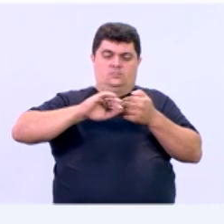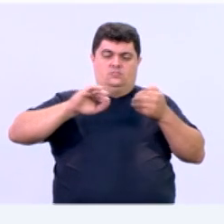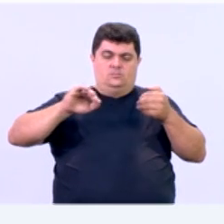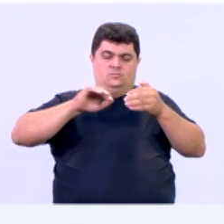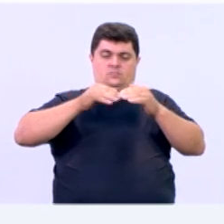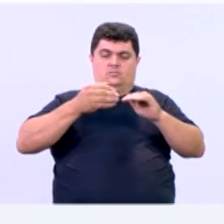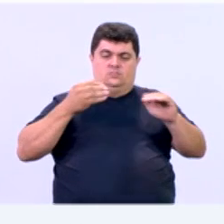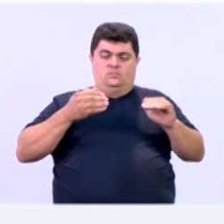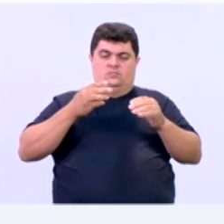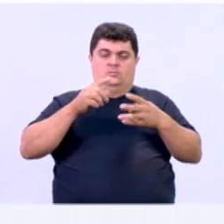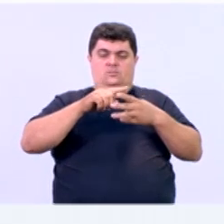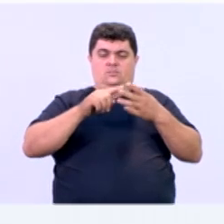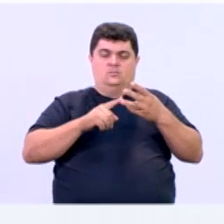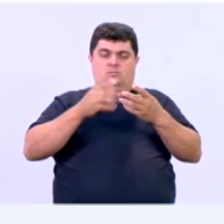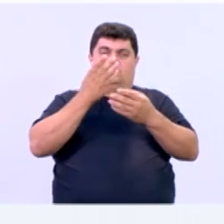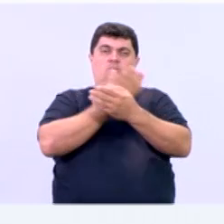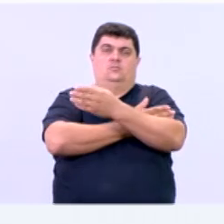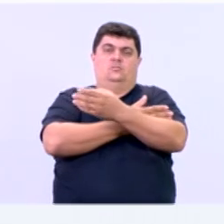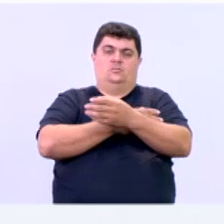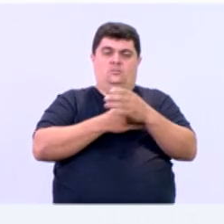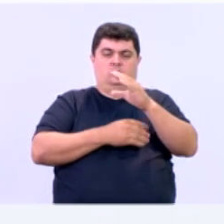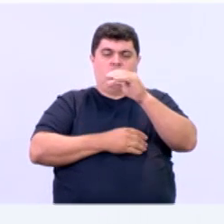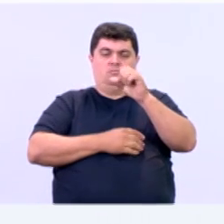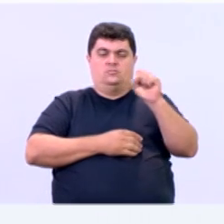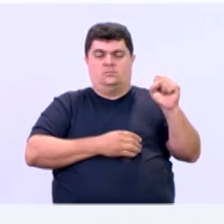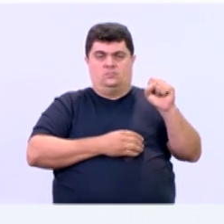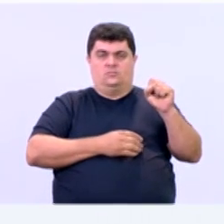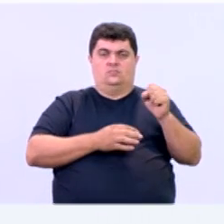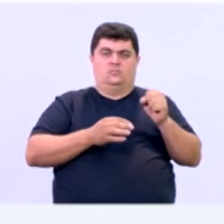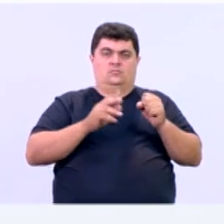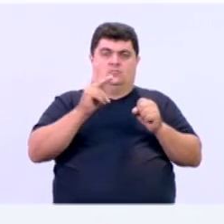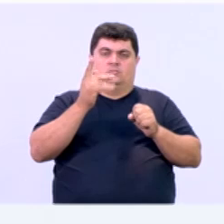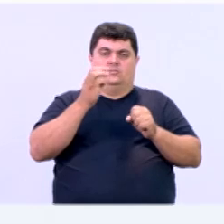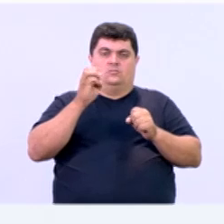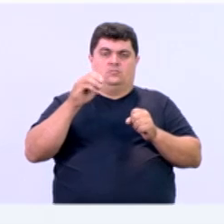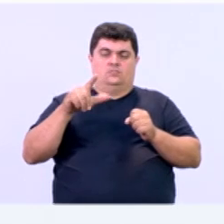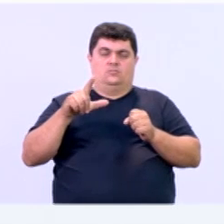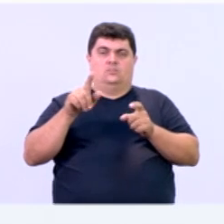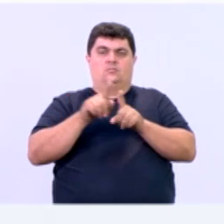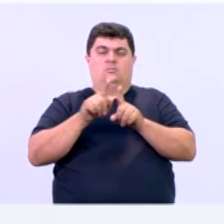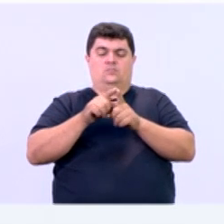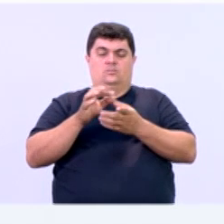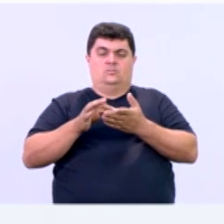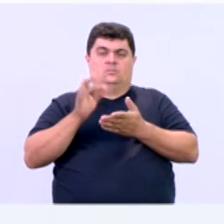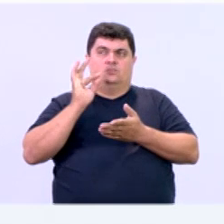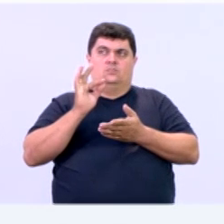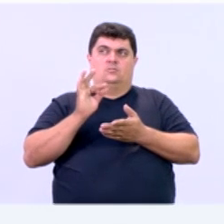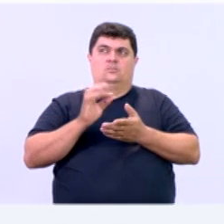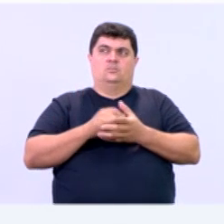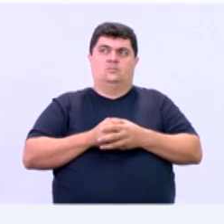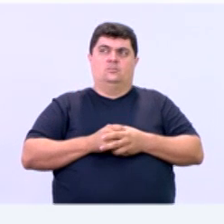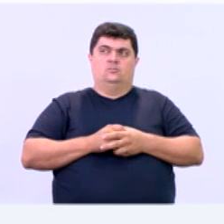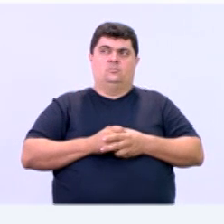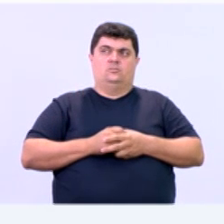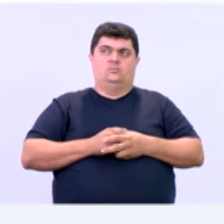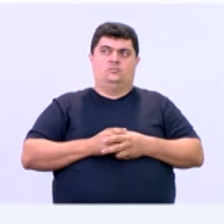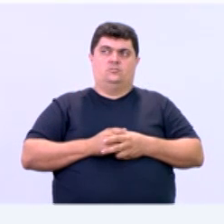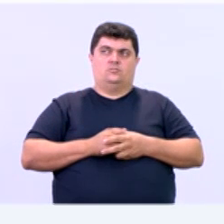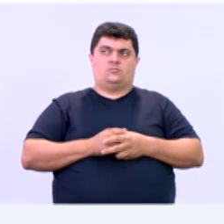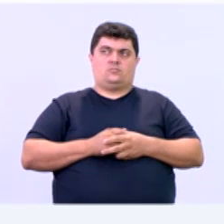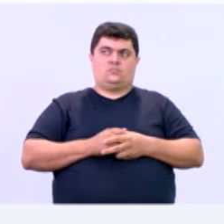3 pastas, a do CSS, do HTML e do script. Normalmente, quando a gente